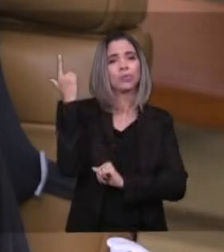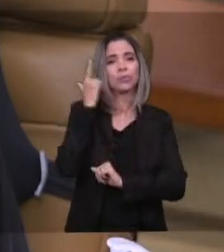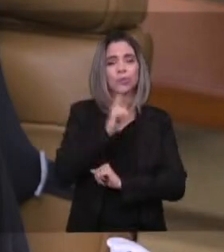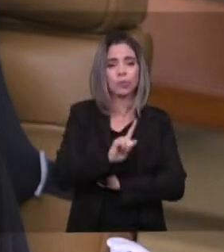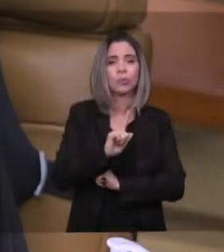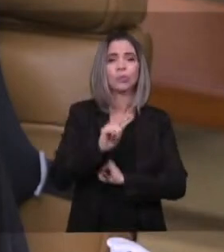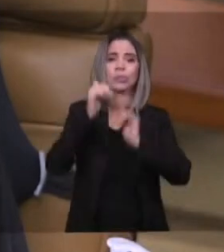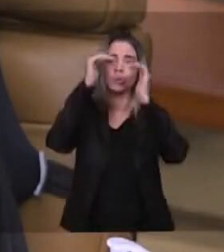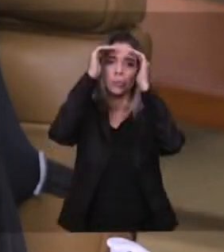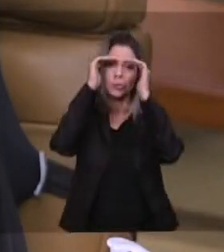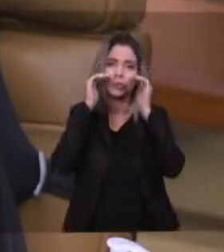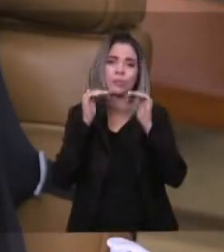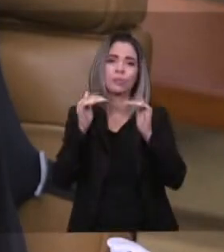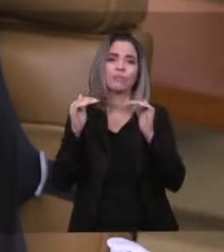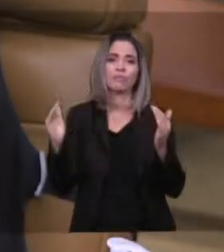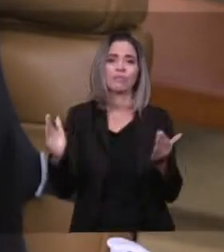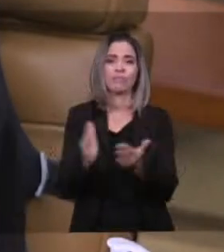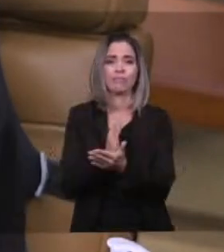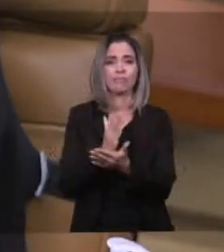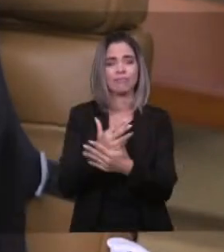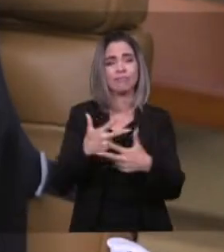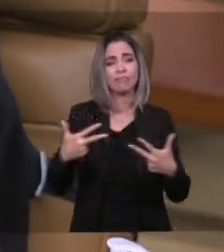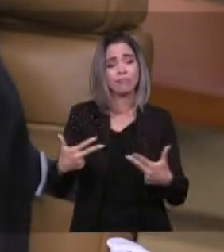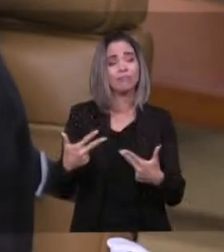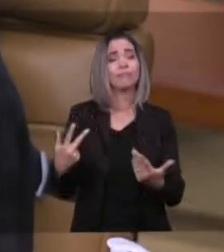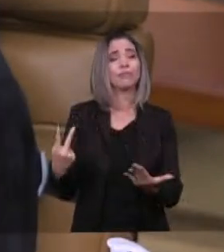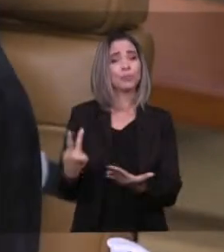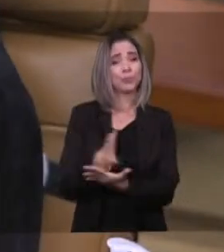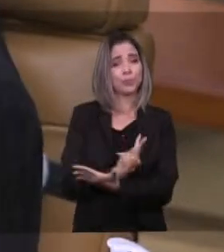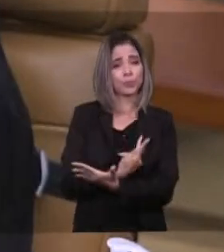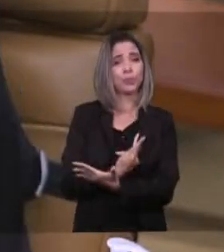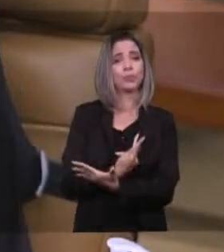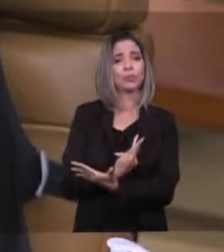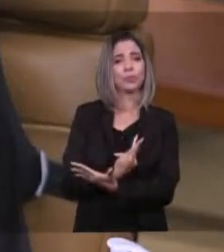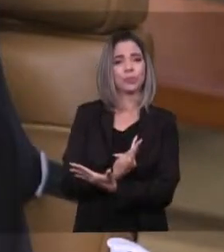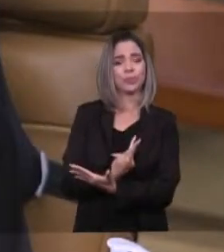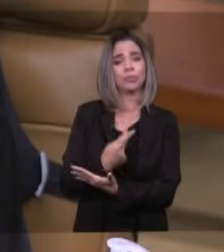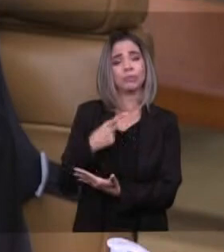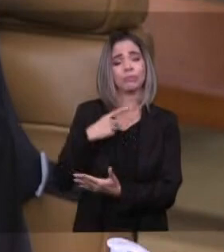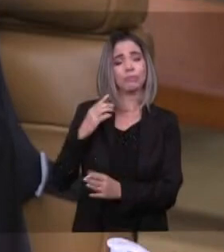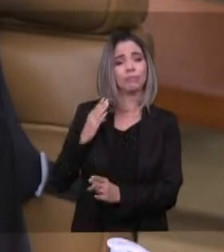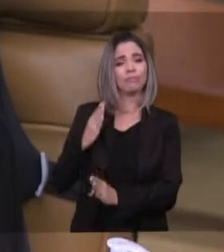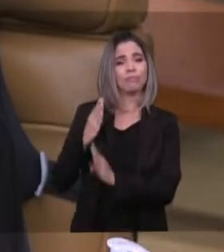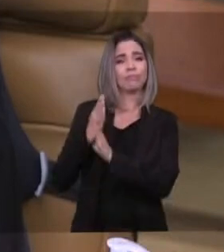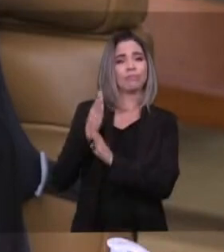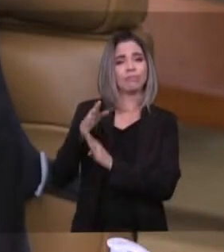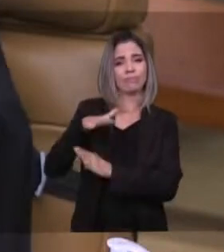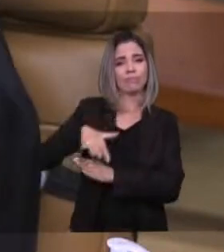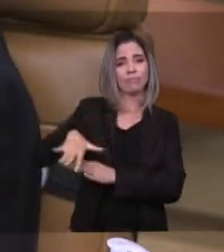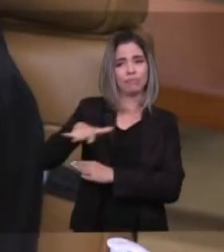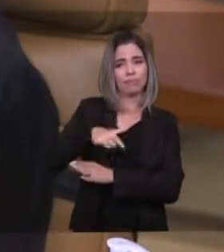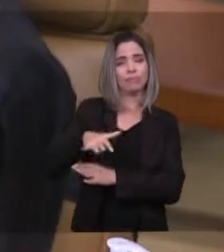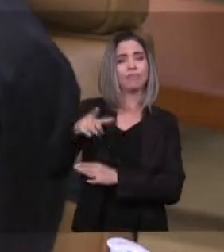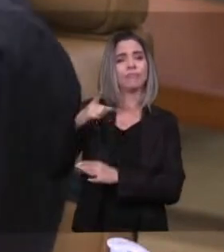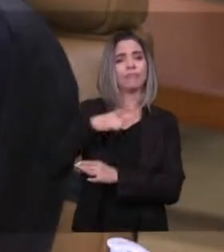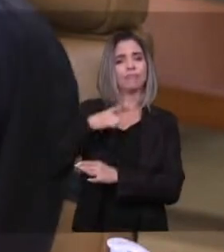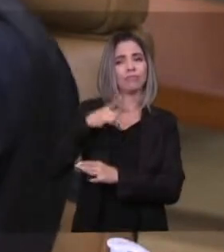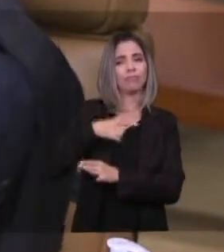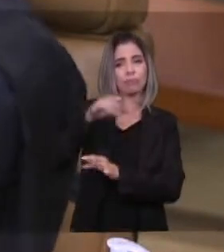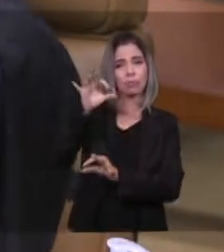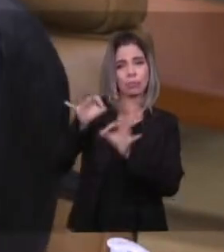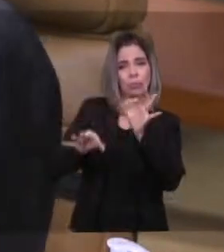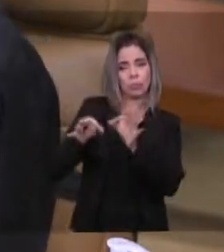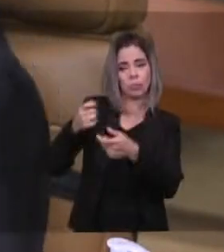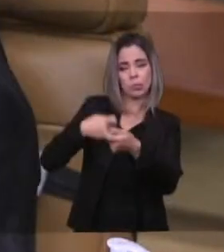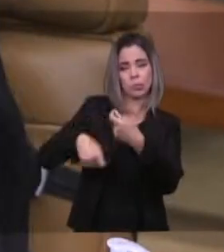medida, situações que se deparam com atos jurídicos perfeitos,